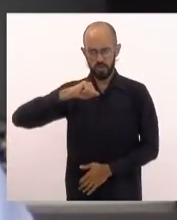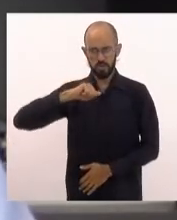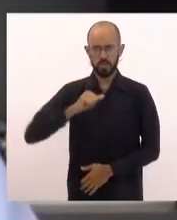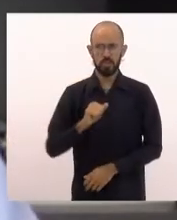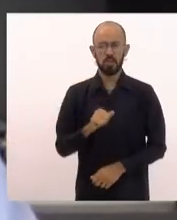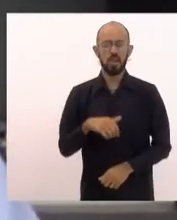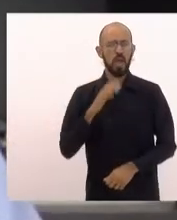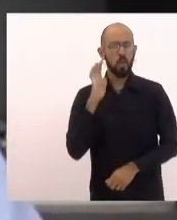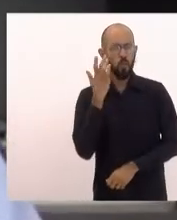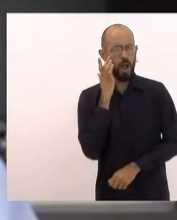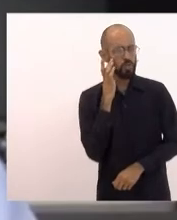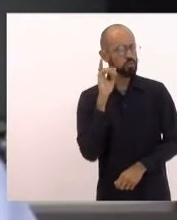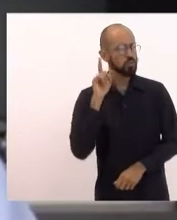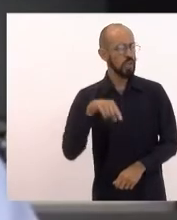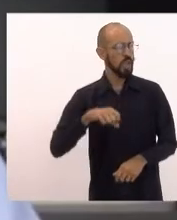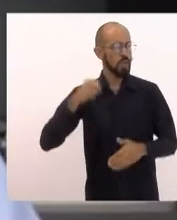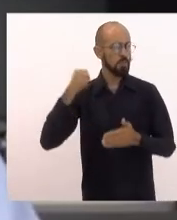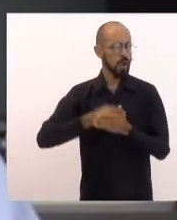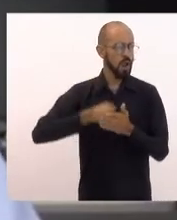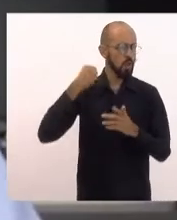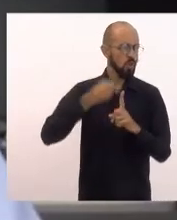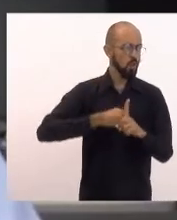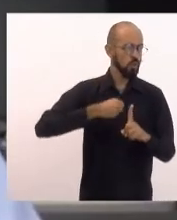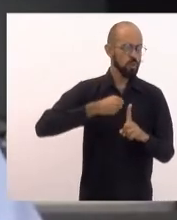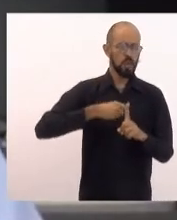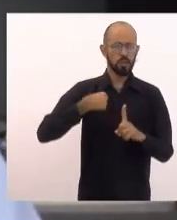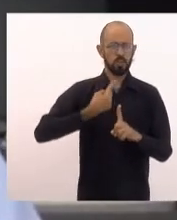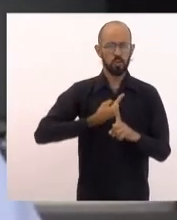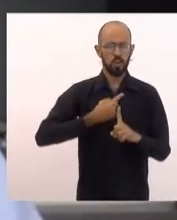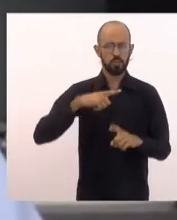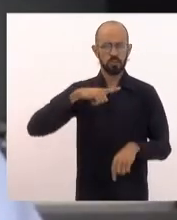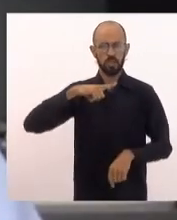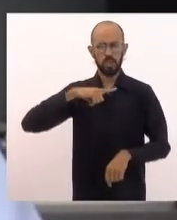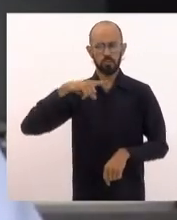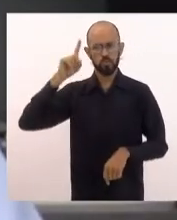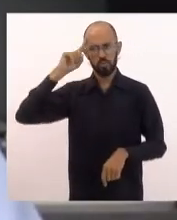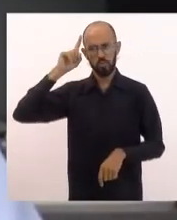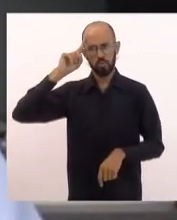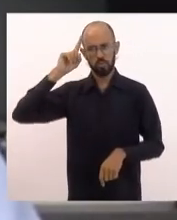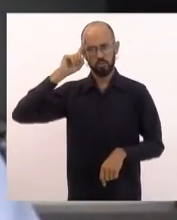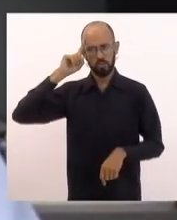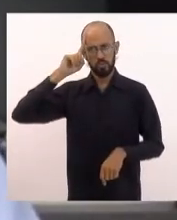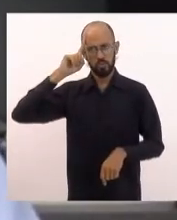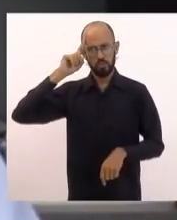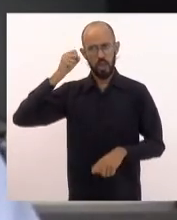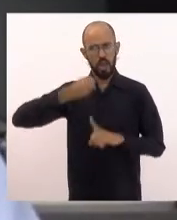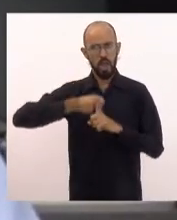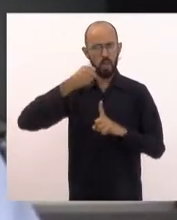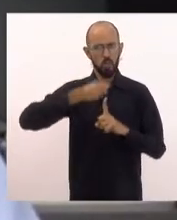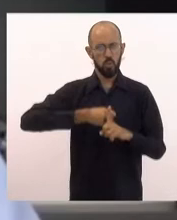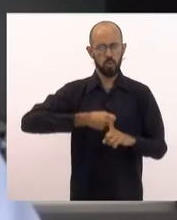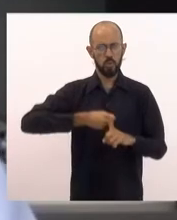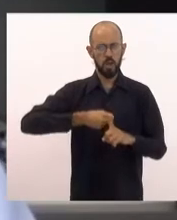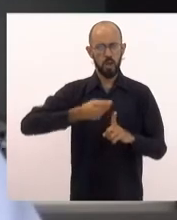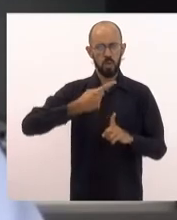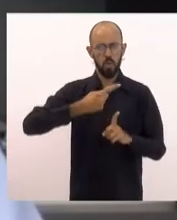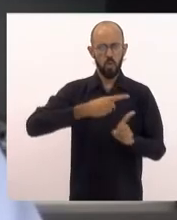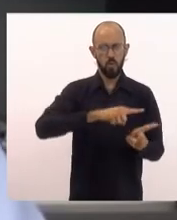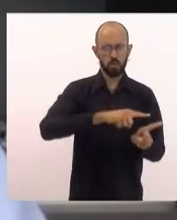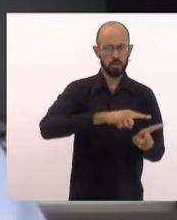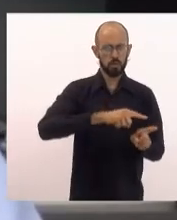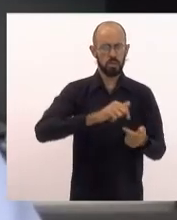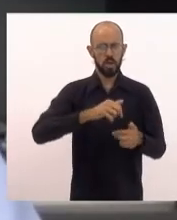uma batalha que nós travamos todos os dias, a luta contra a intolerância, a luta